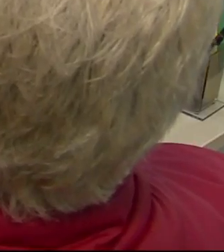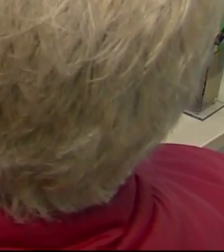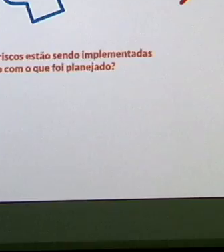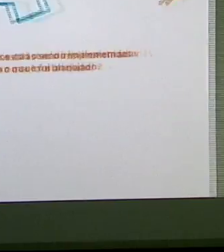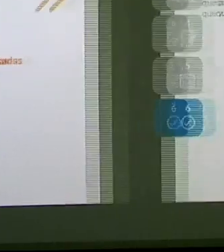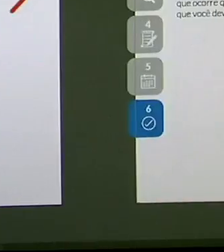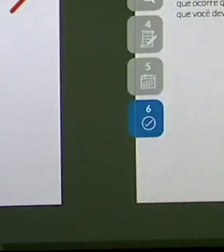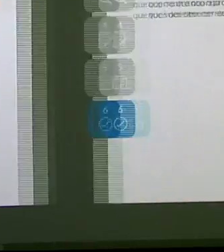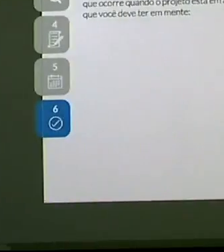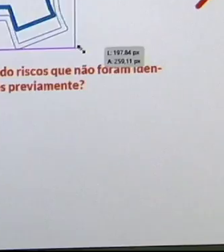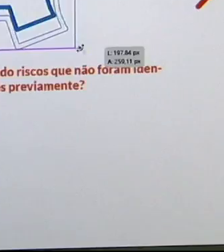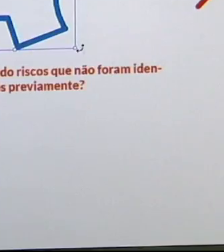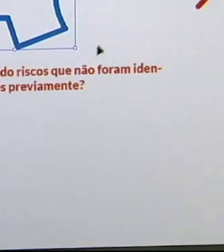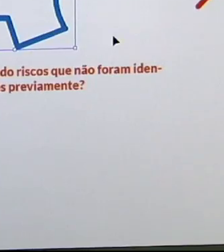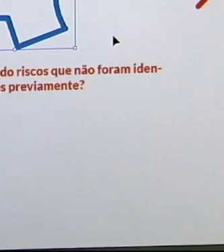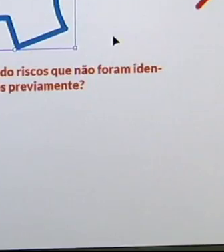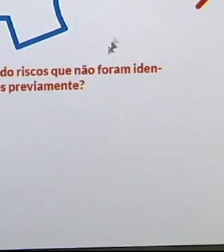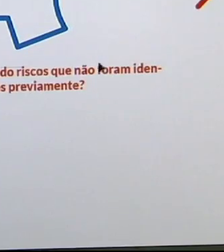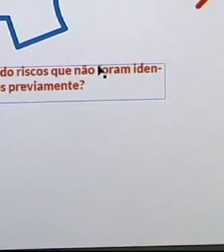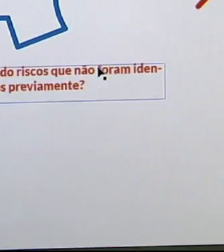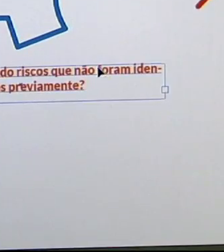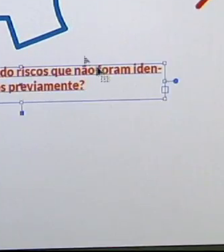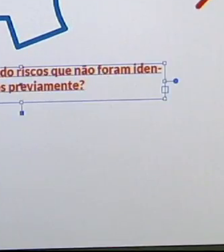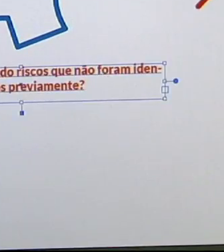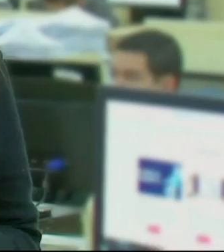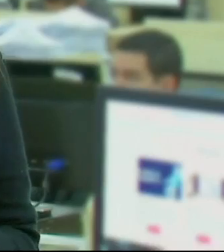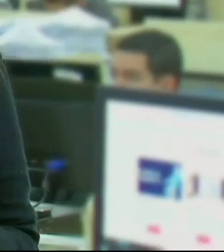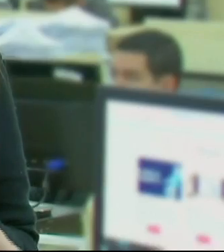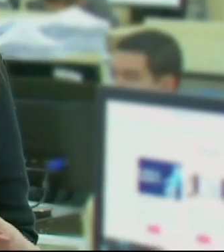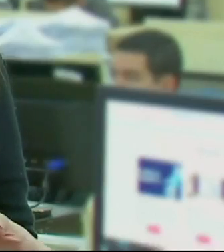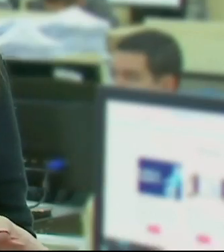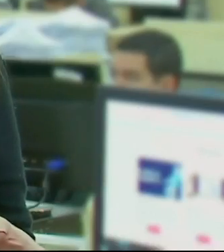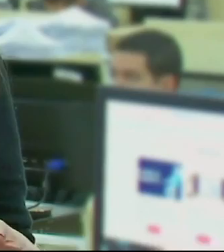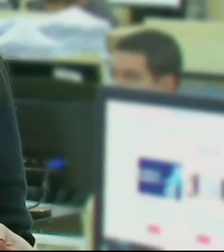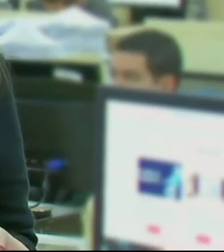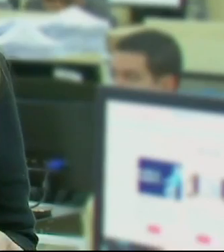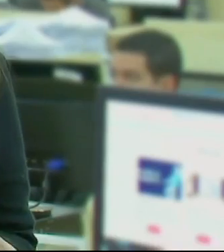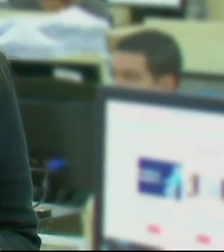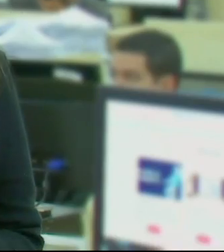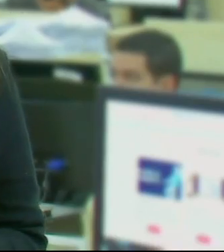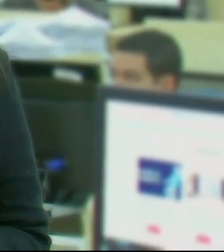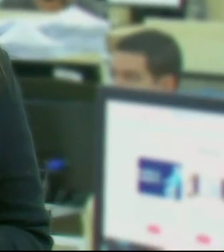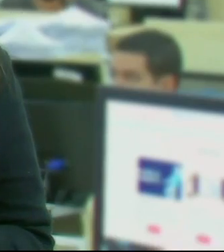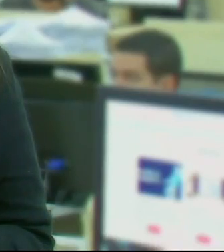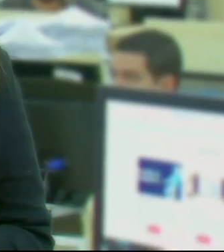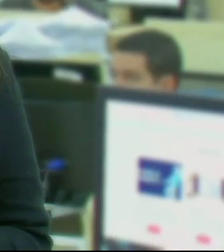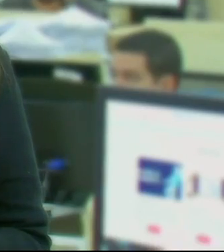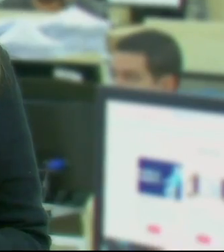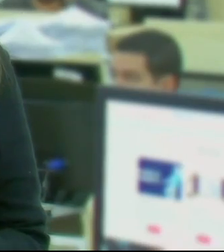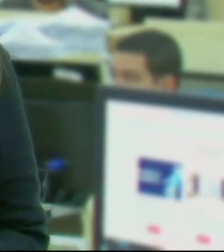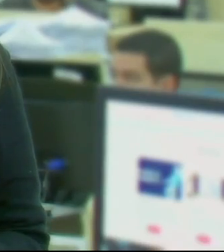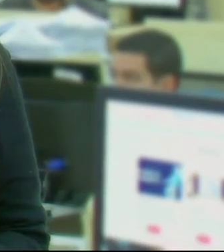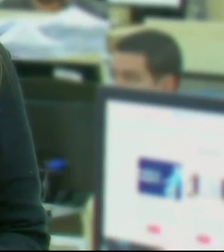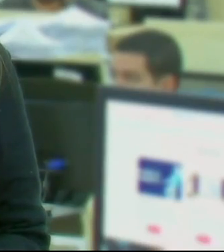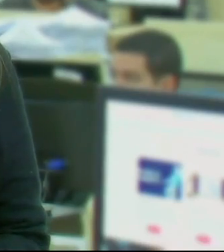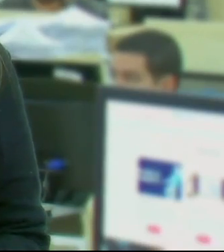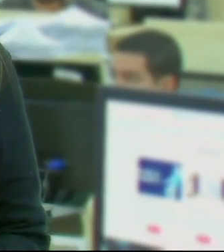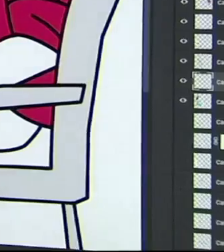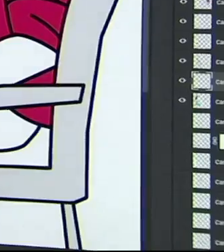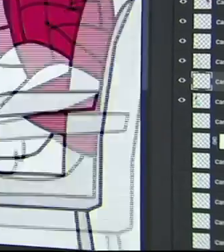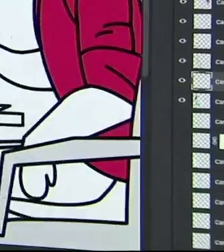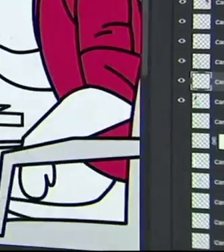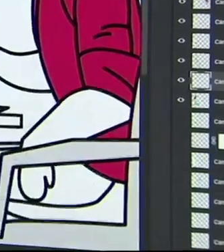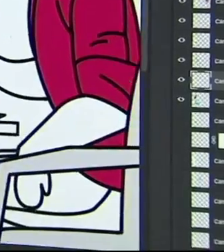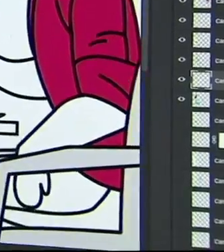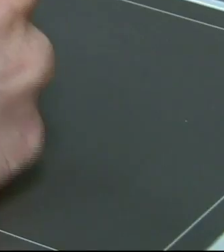os designers instrucionais que são responsáveis pela interface com os autores da elaboração do